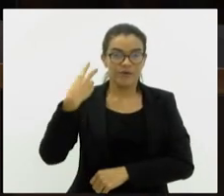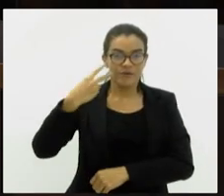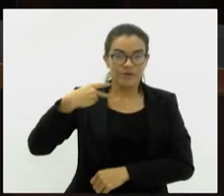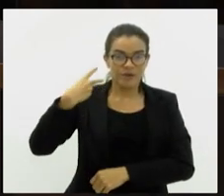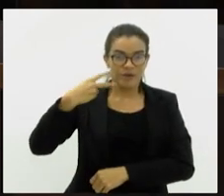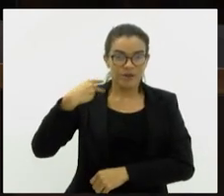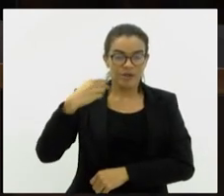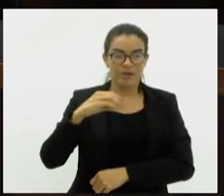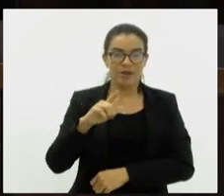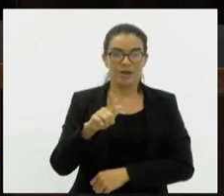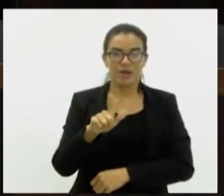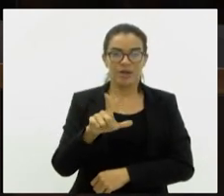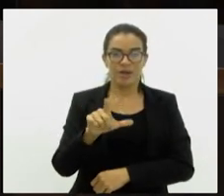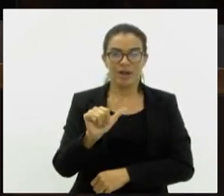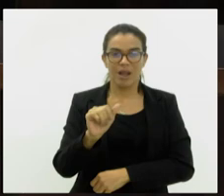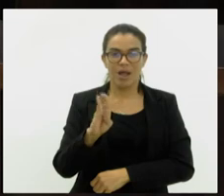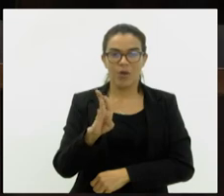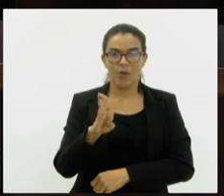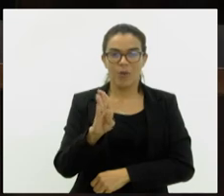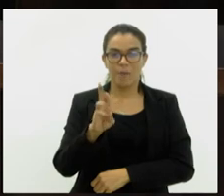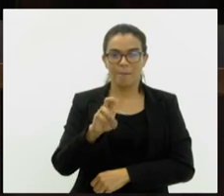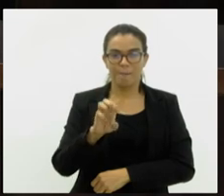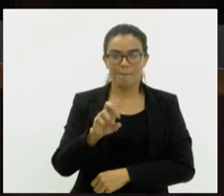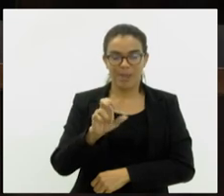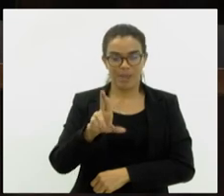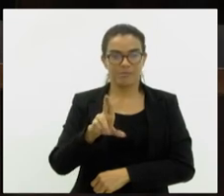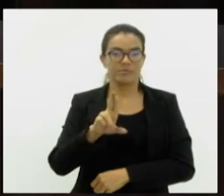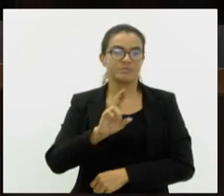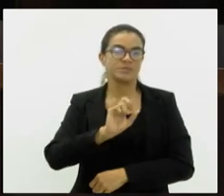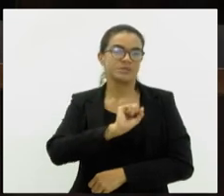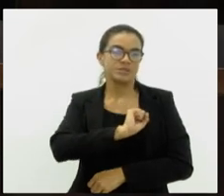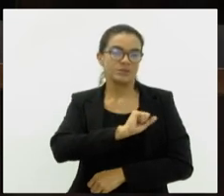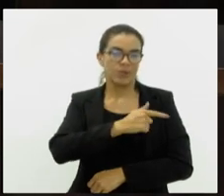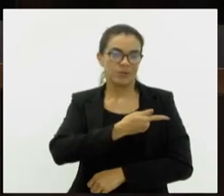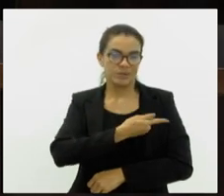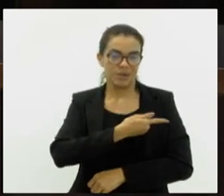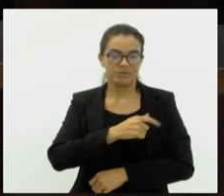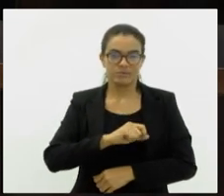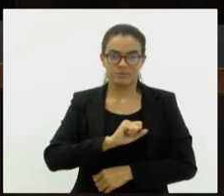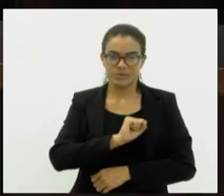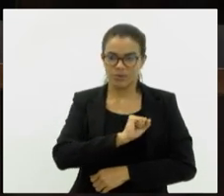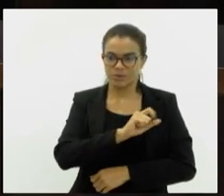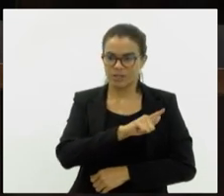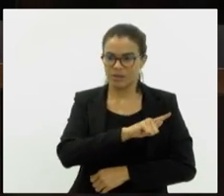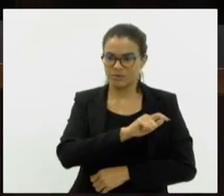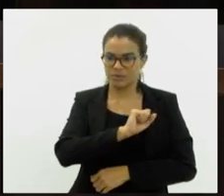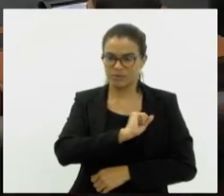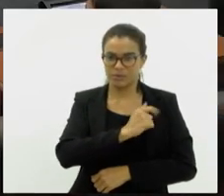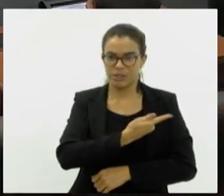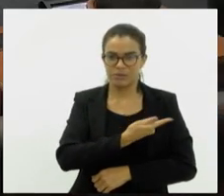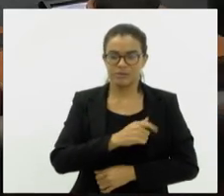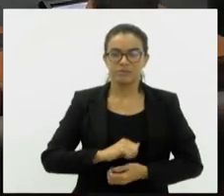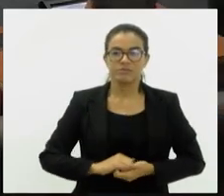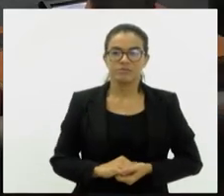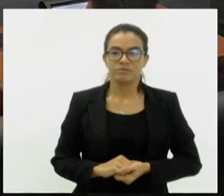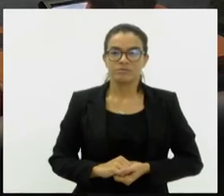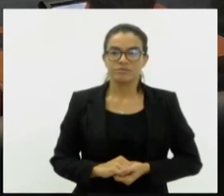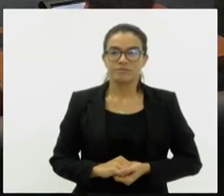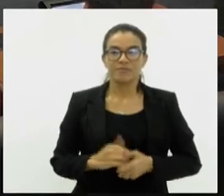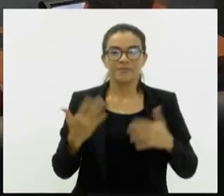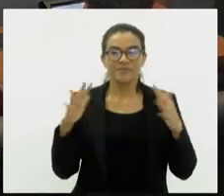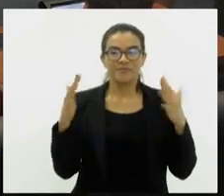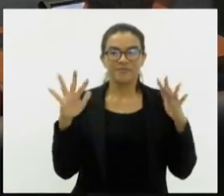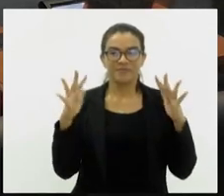vereador Glauber Poubel, vereador de São Gonçalo. Seja bem-vindo. Deputado Carlinhos BNH. Parabenizar o